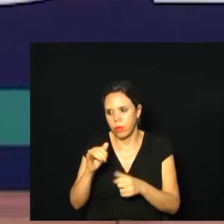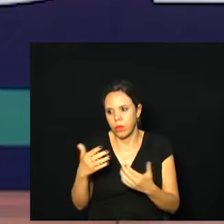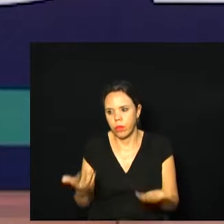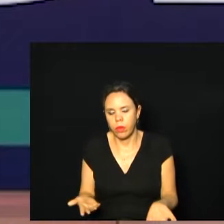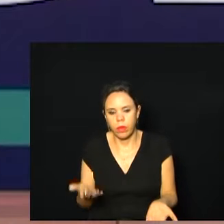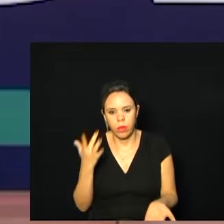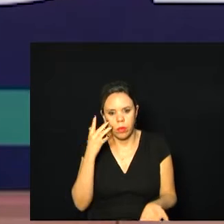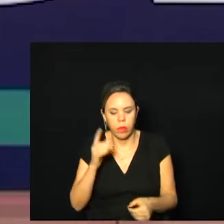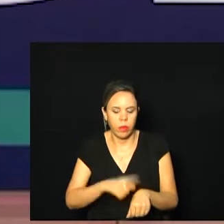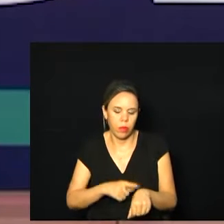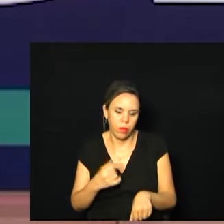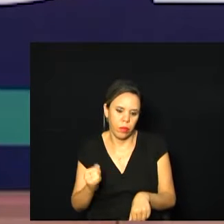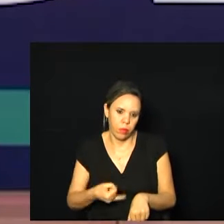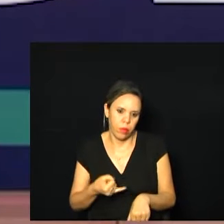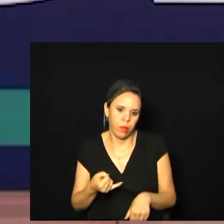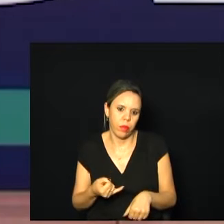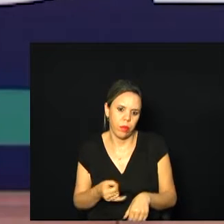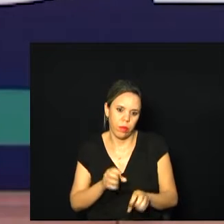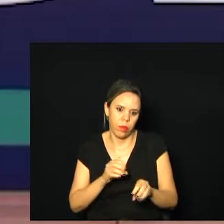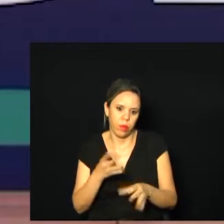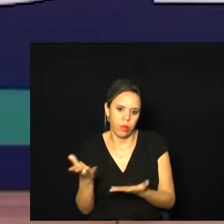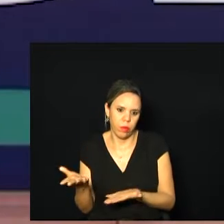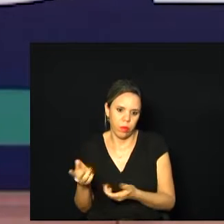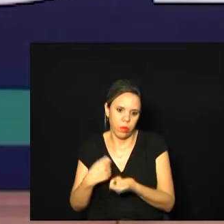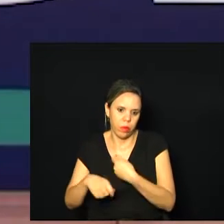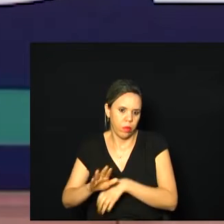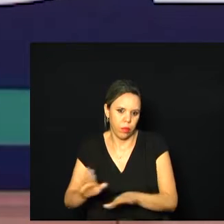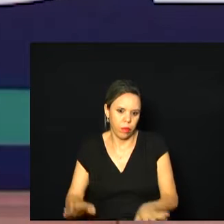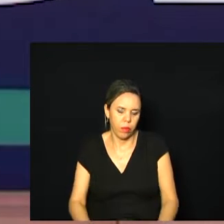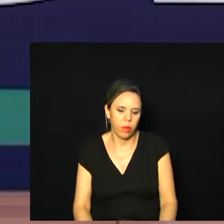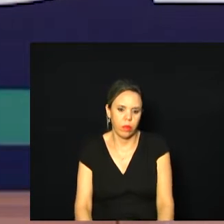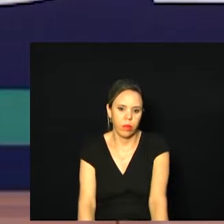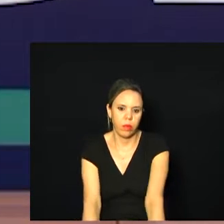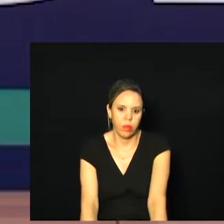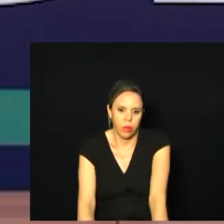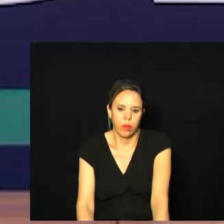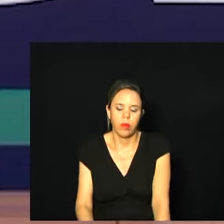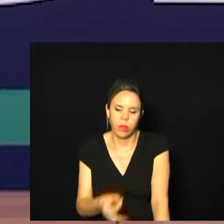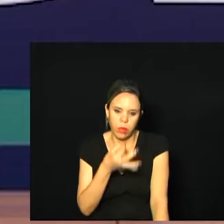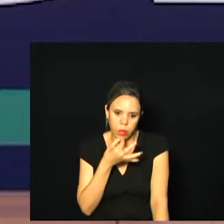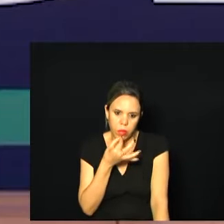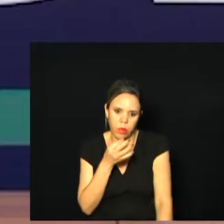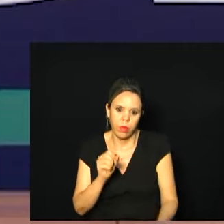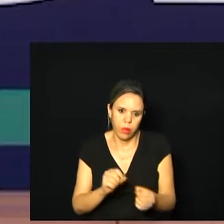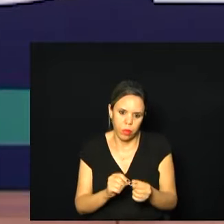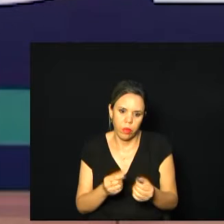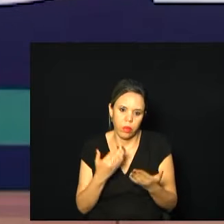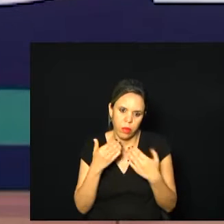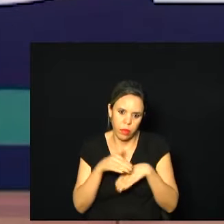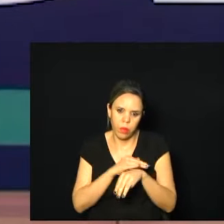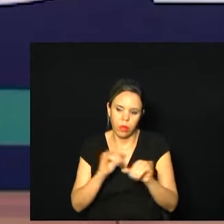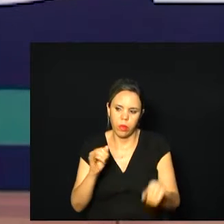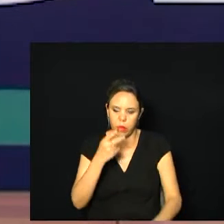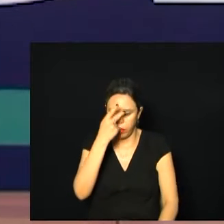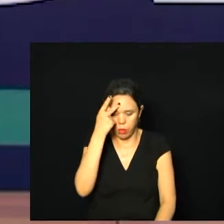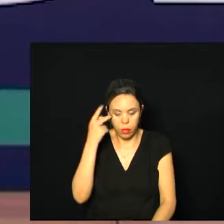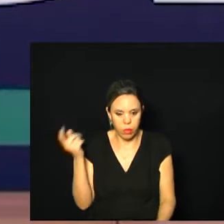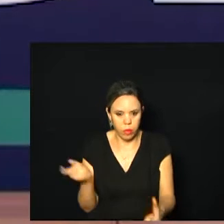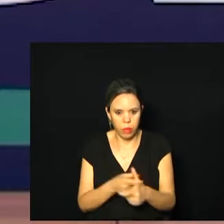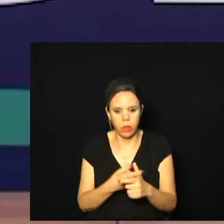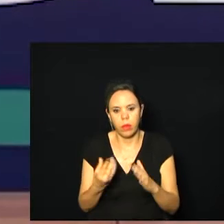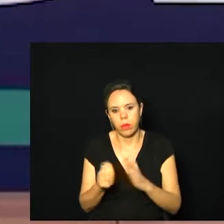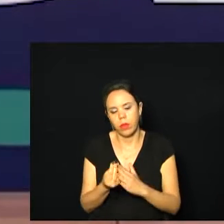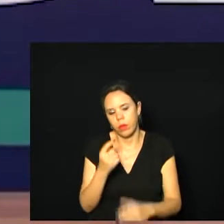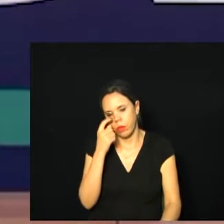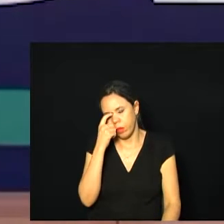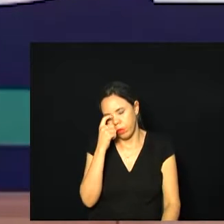Eu acho que é um grande momento, não vou querer ensinar o senhor a administrar, mas eu sugiro que faça uma abordagem aos grandes devedores da